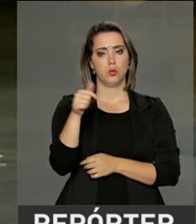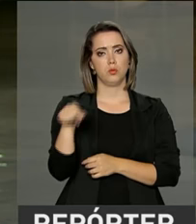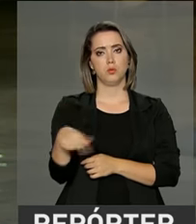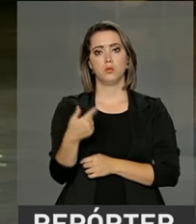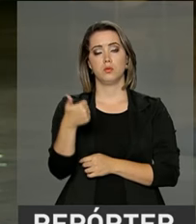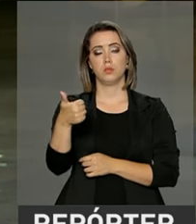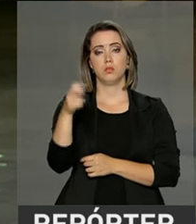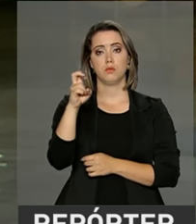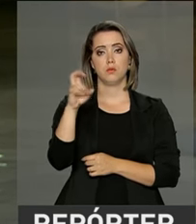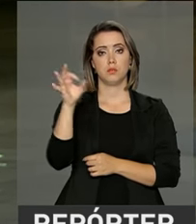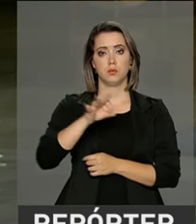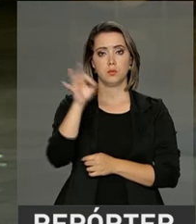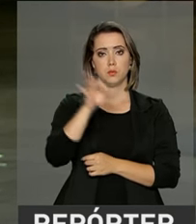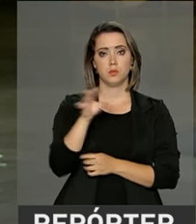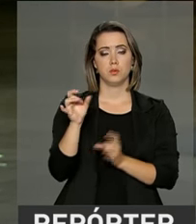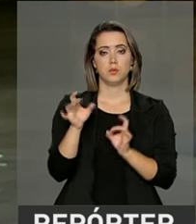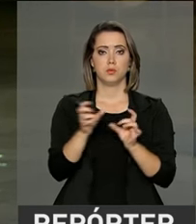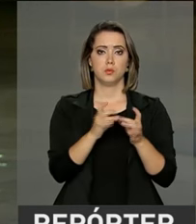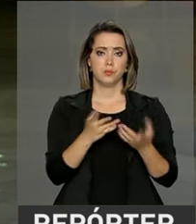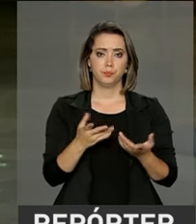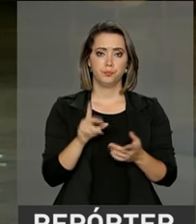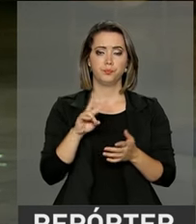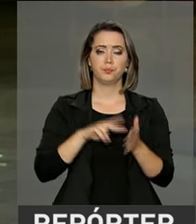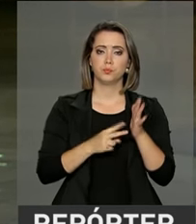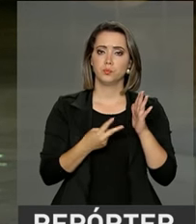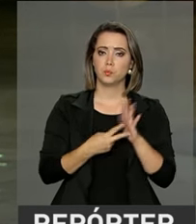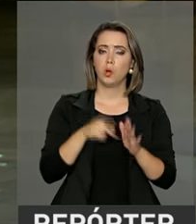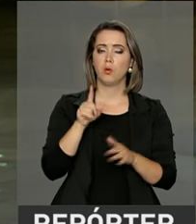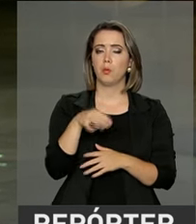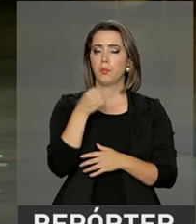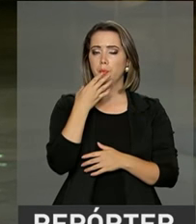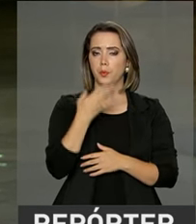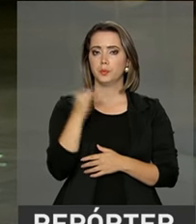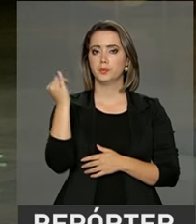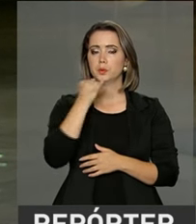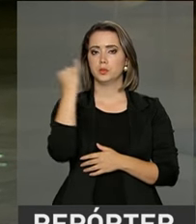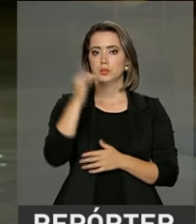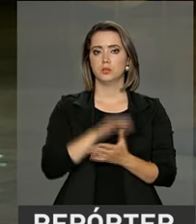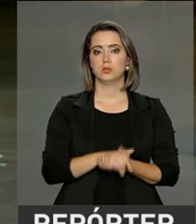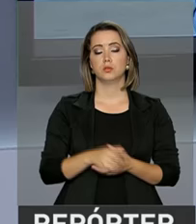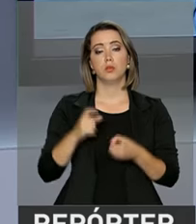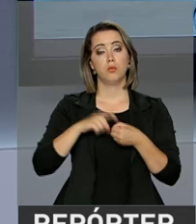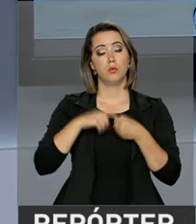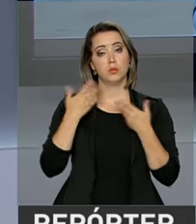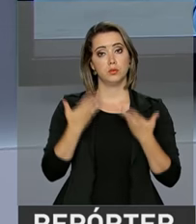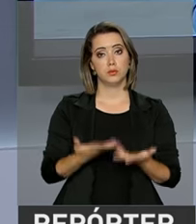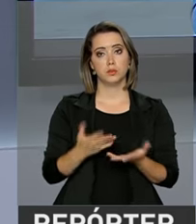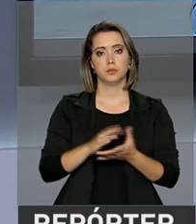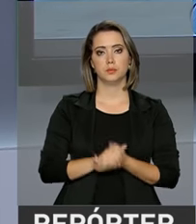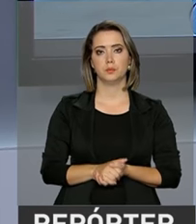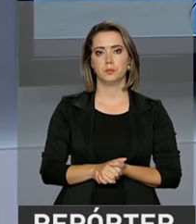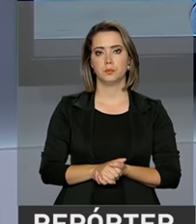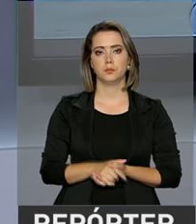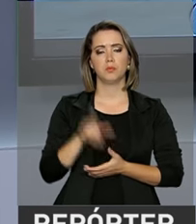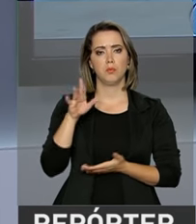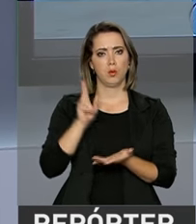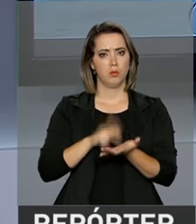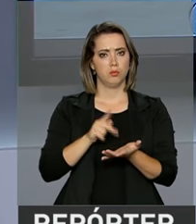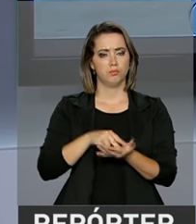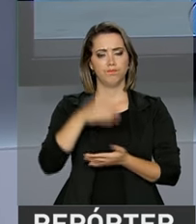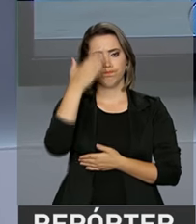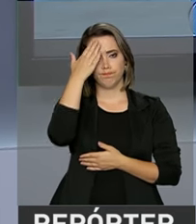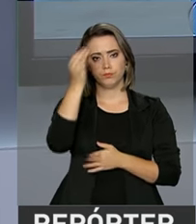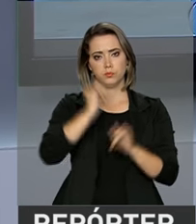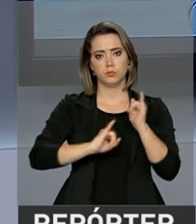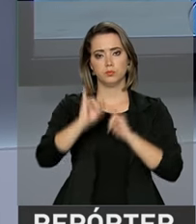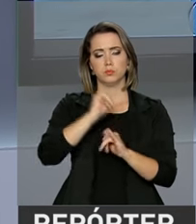11,25% na hora da venda. Ou seja, é sempre um bom negócio. Eu volto com você no estúdio, Roberto. É verdade. Paulo, obrigado